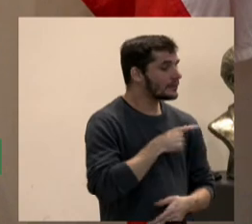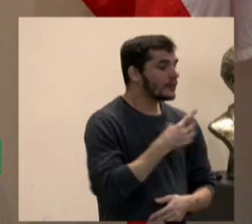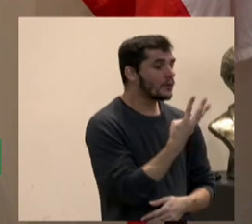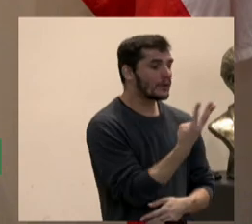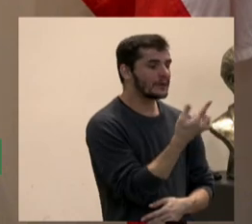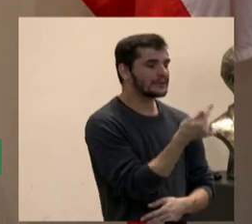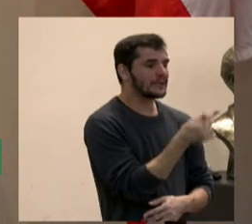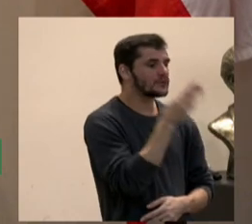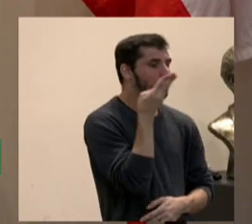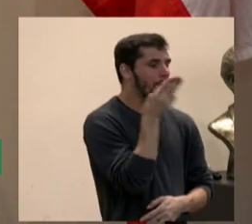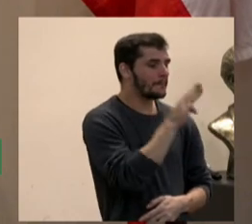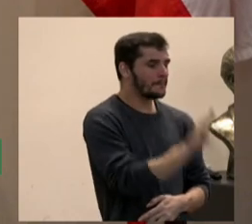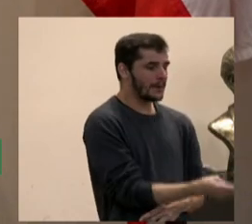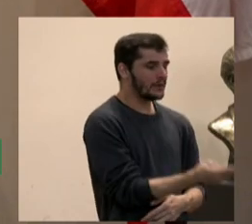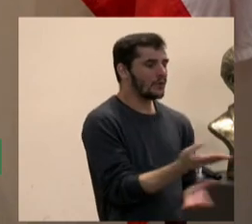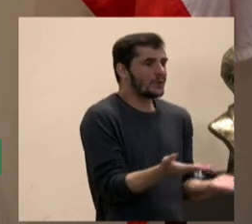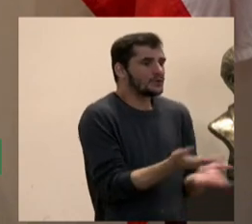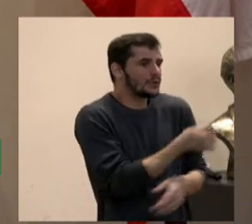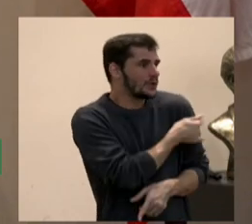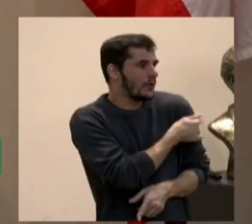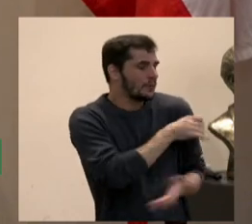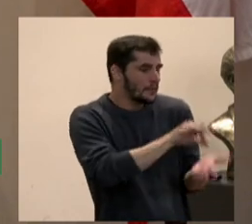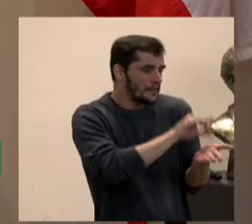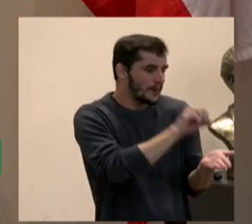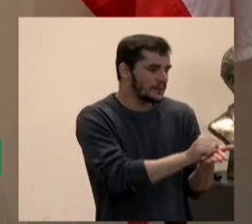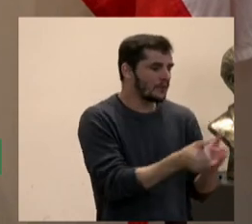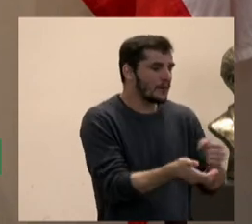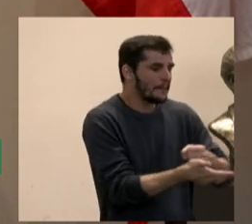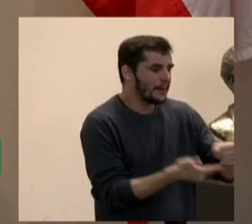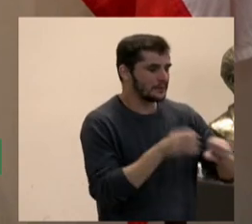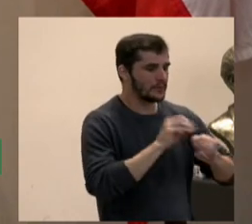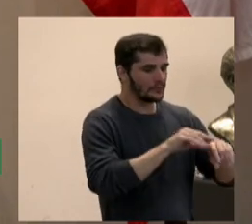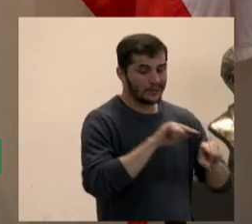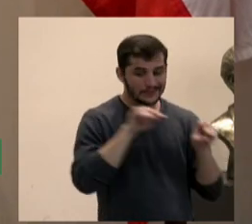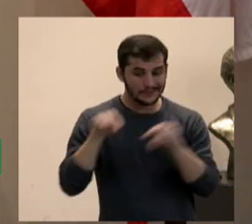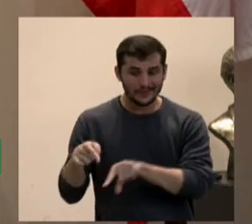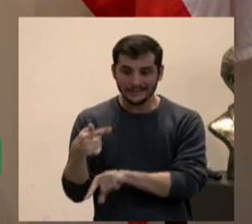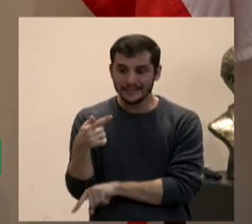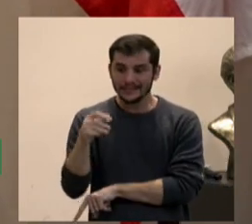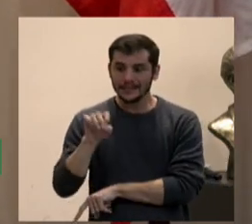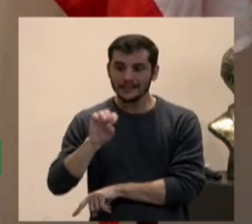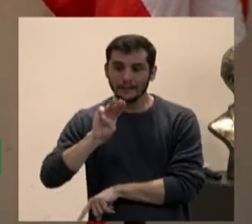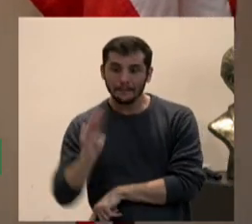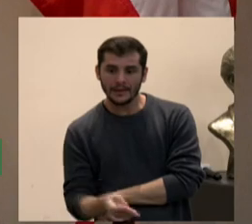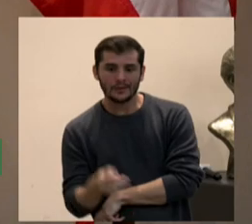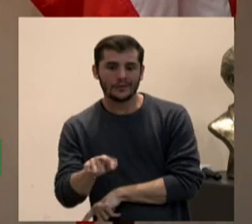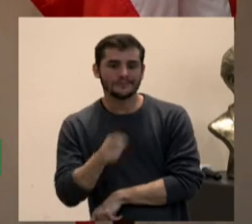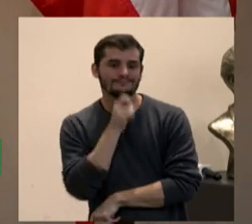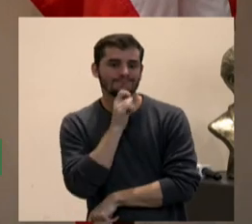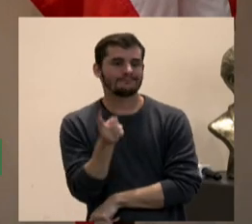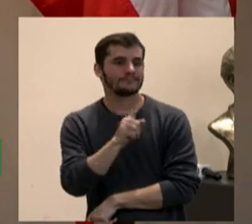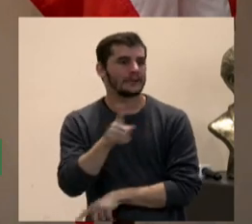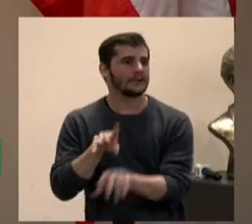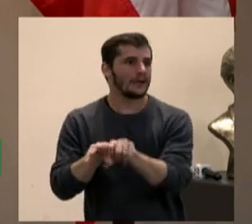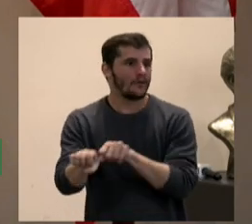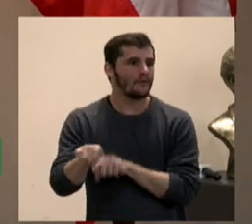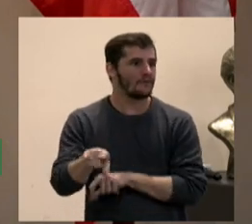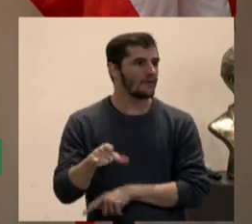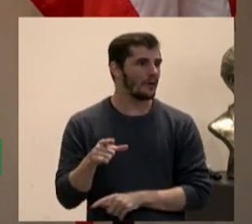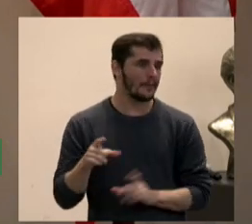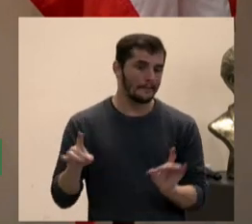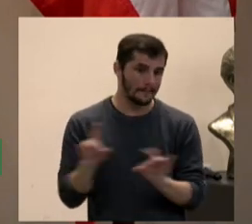estudantes matriculados na educação básica. Nós temos 70 milhões fora, com esse direito negado. Então, é só